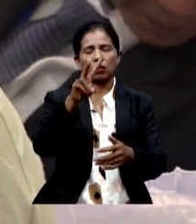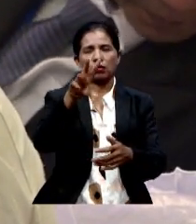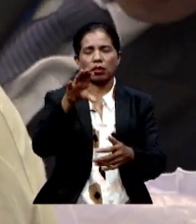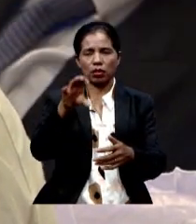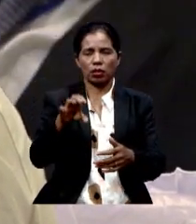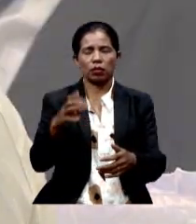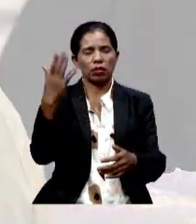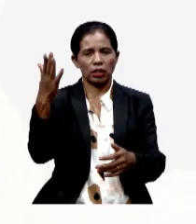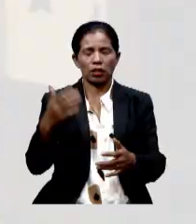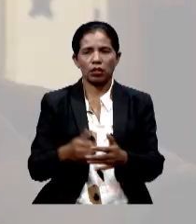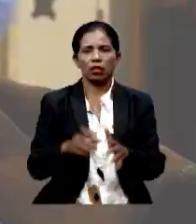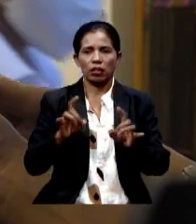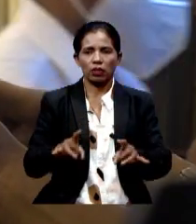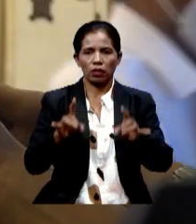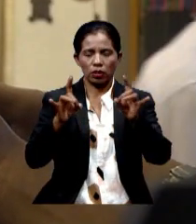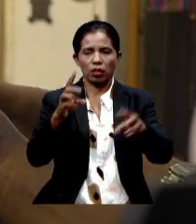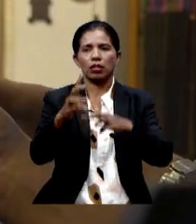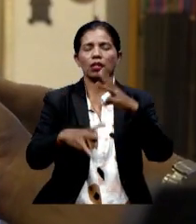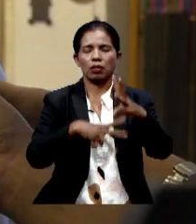e a Austrália e o mundo.